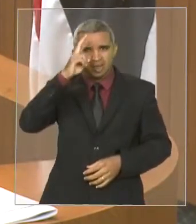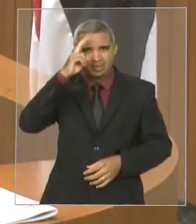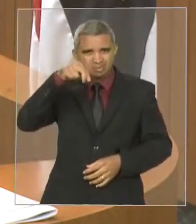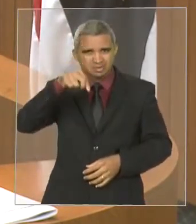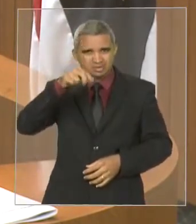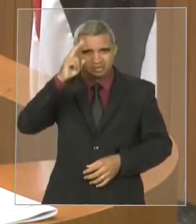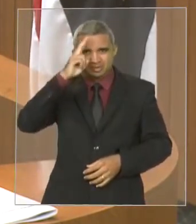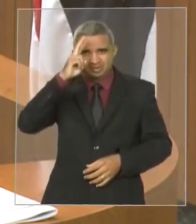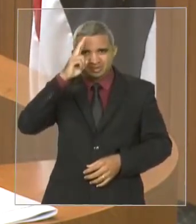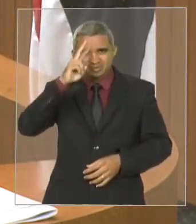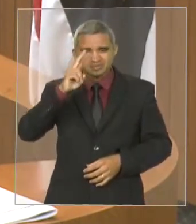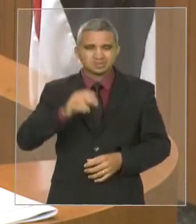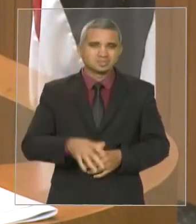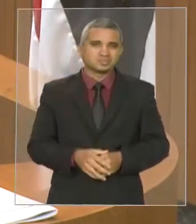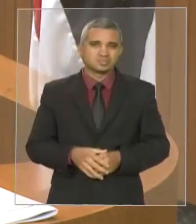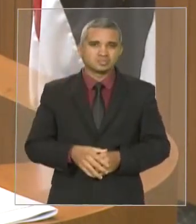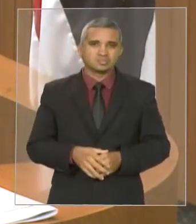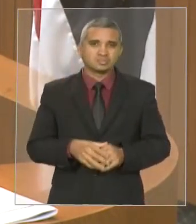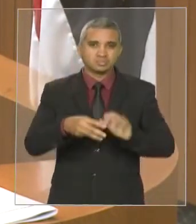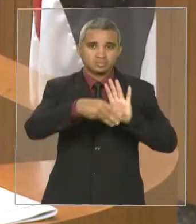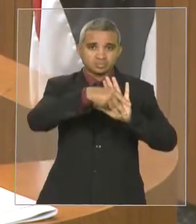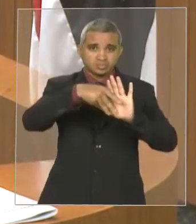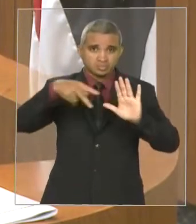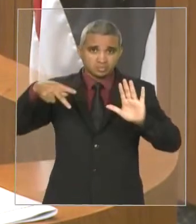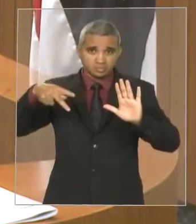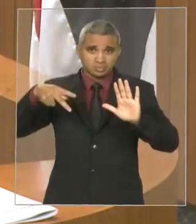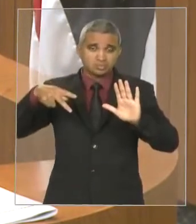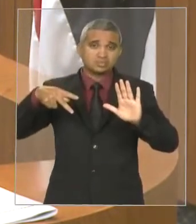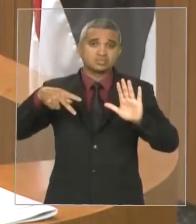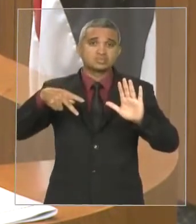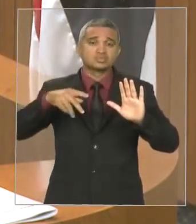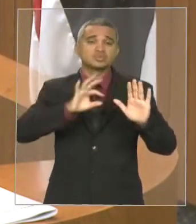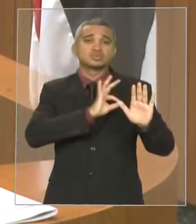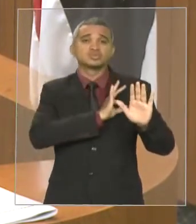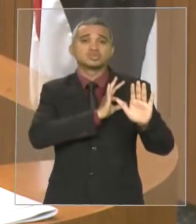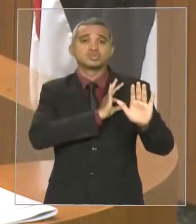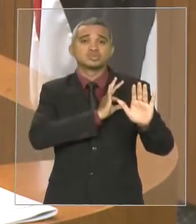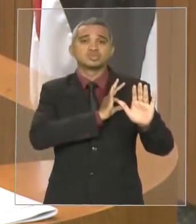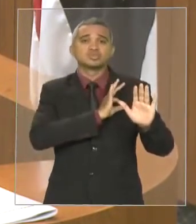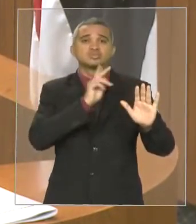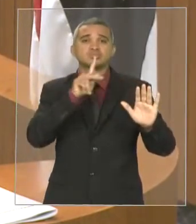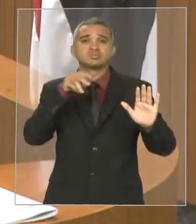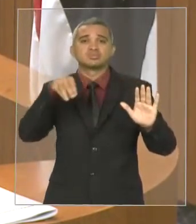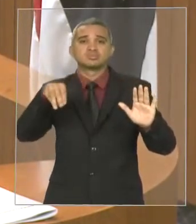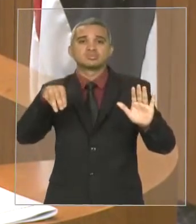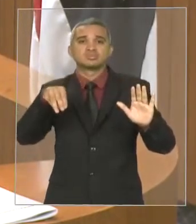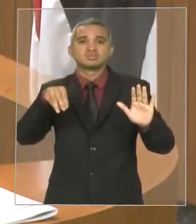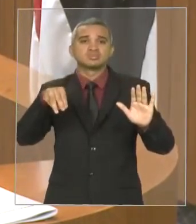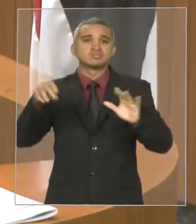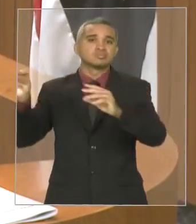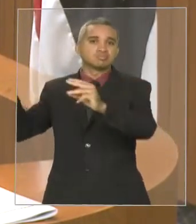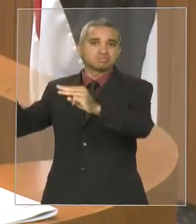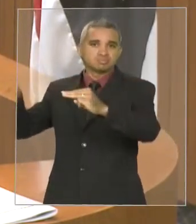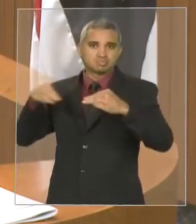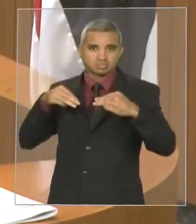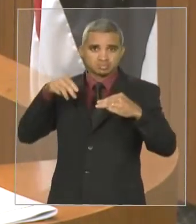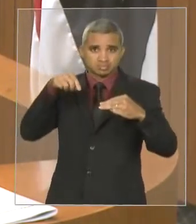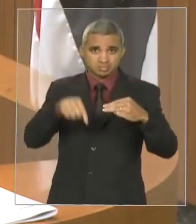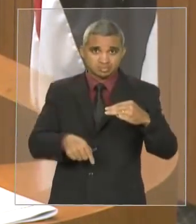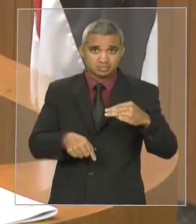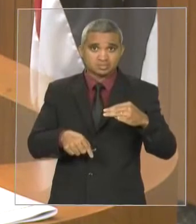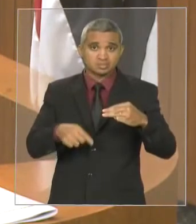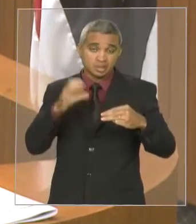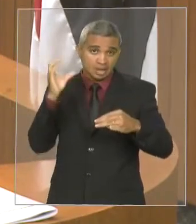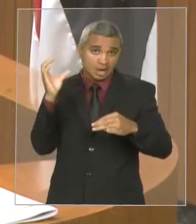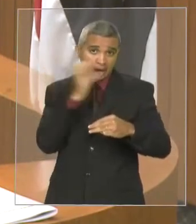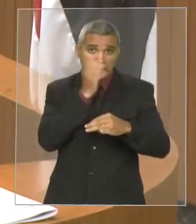deputado Edilásio, da medida provisória dos policiais militares que foi mandada para cá, mandaram com tanta